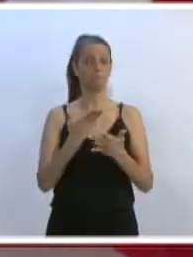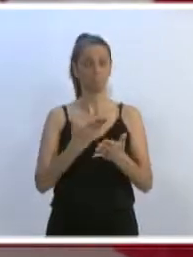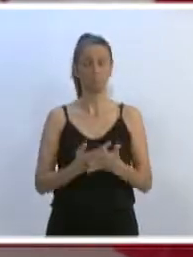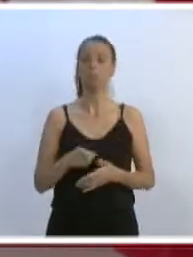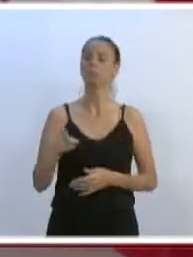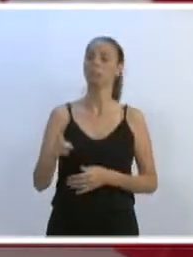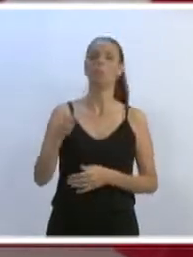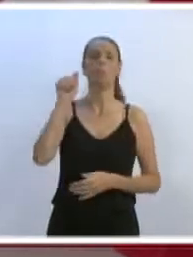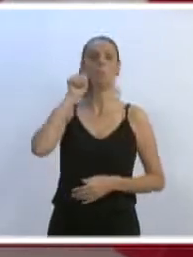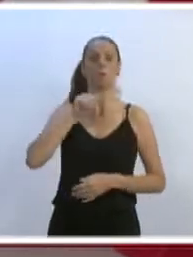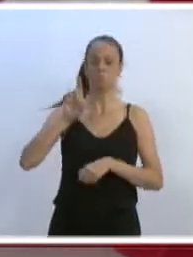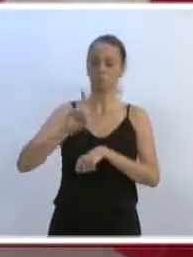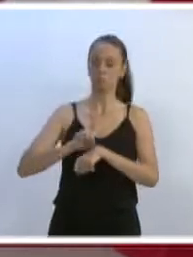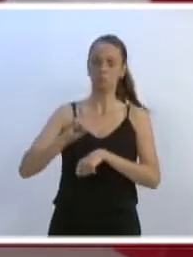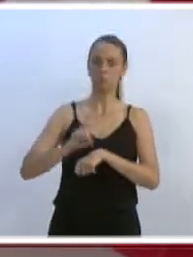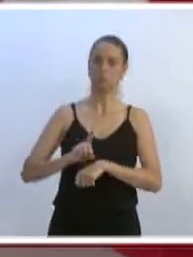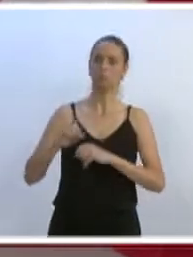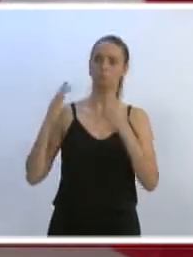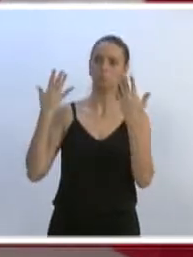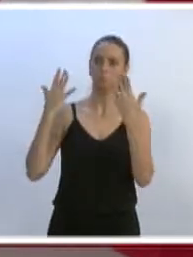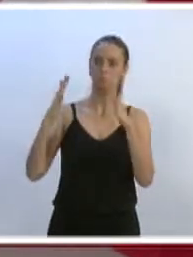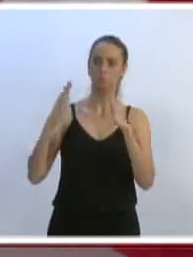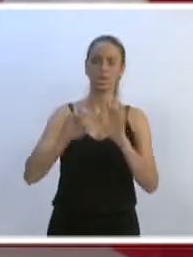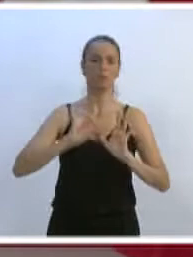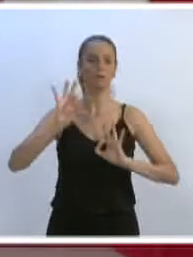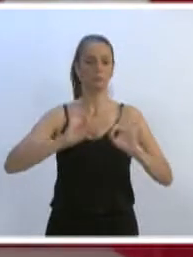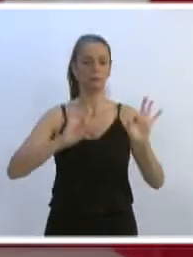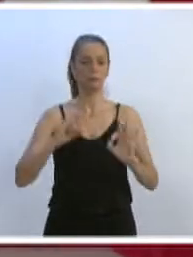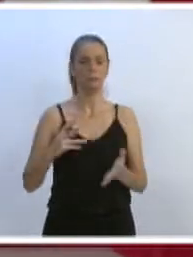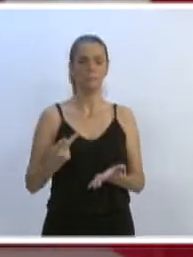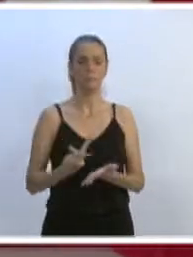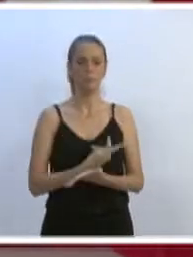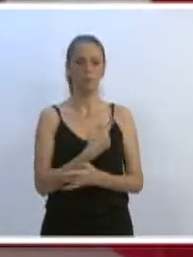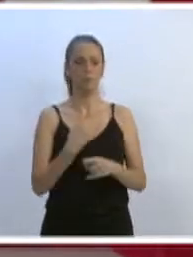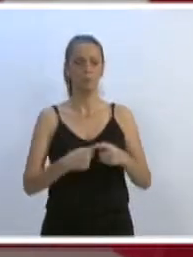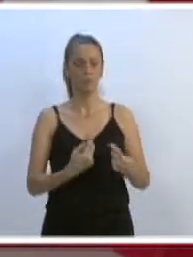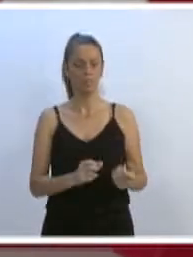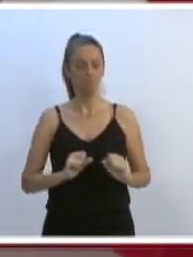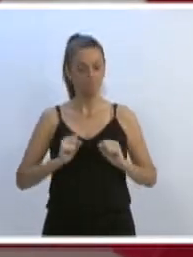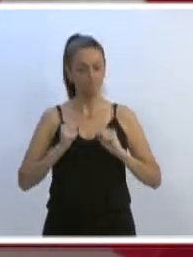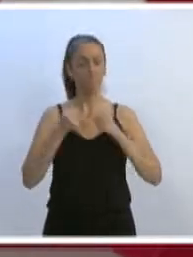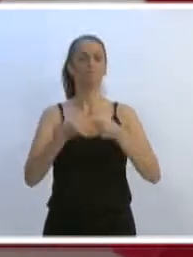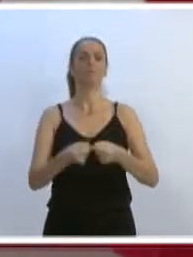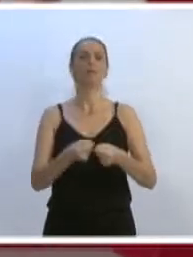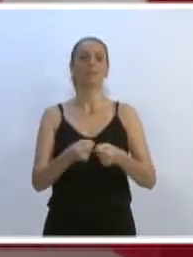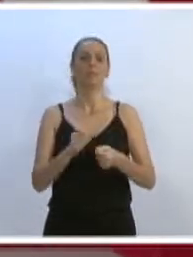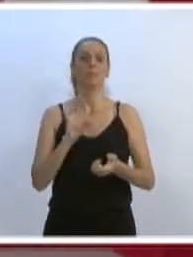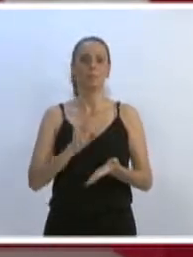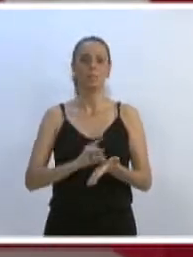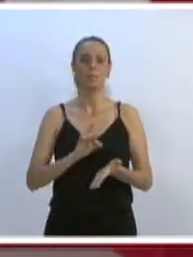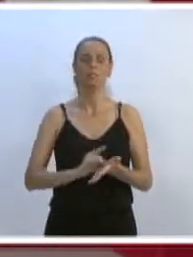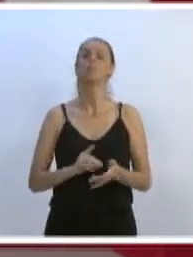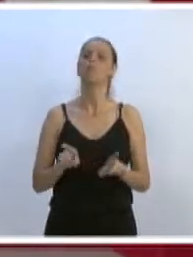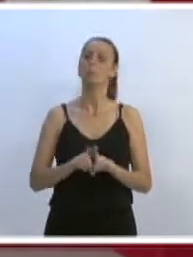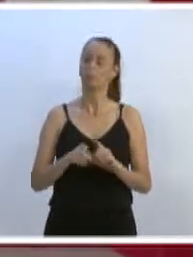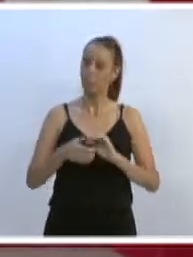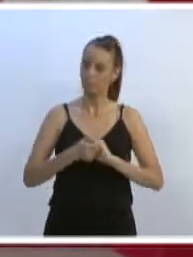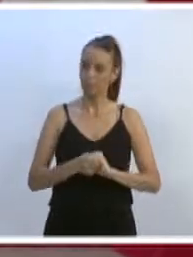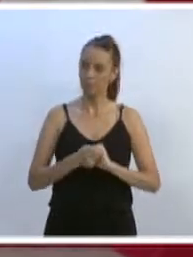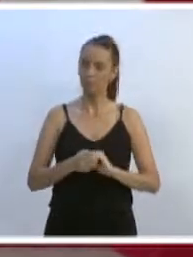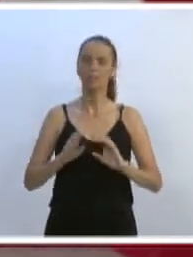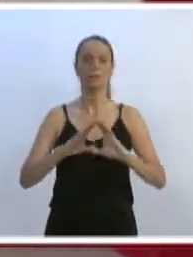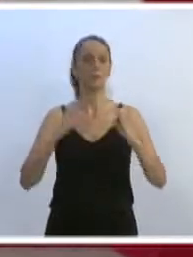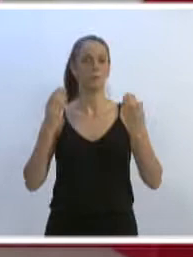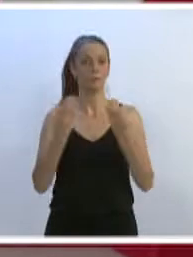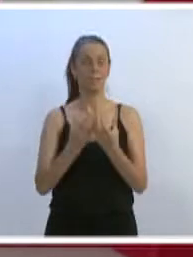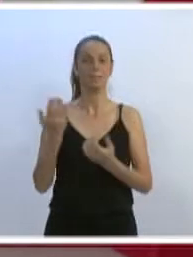de parabéns pelos eventos feitos na frente perante aquela escola e pelo desempenho da diretora e vi toda a comunidade fizeram após